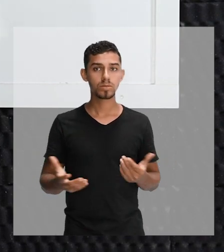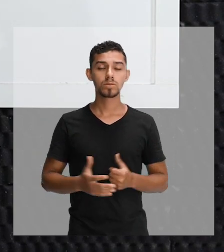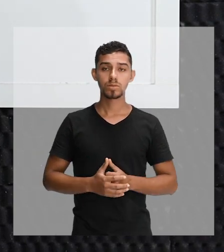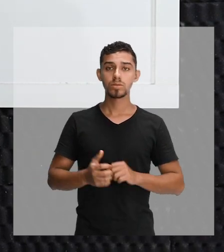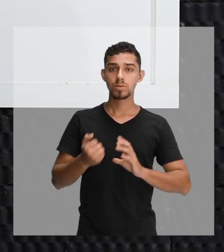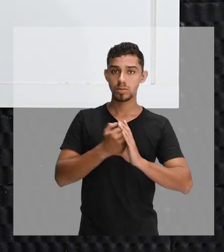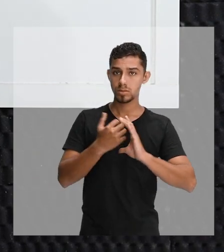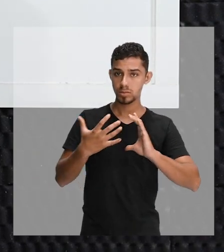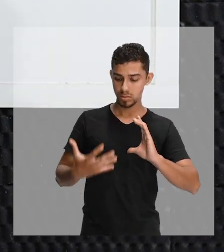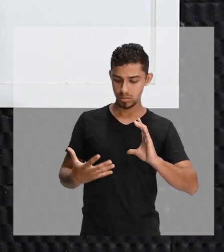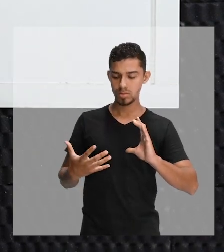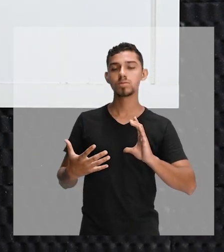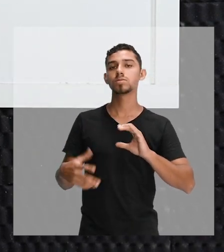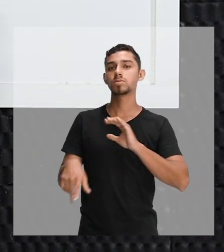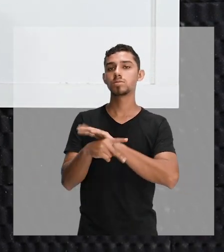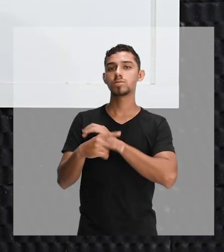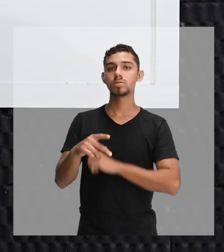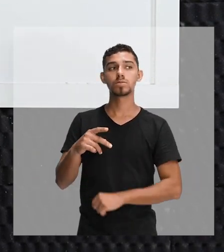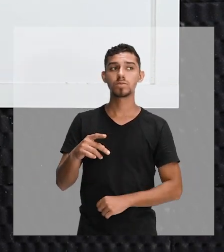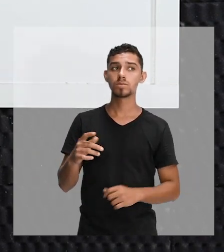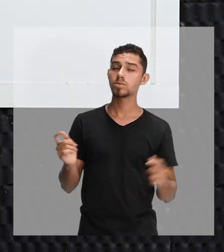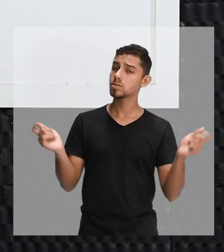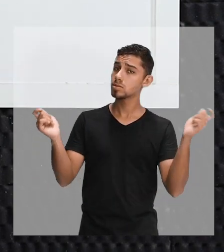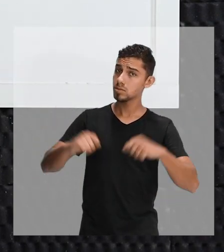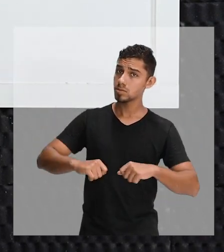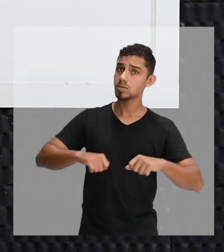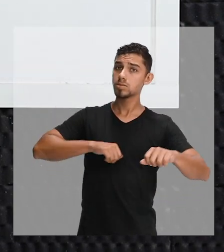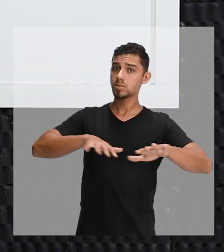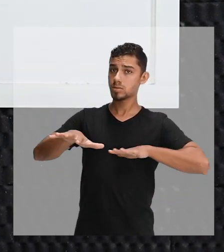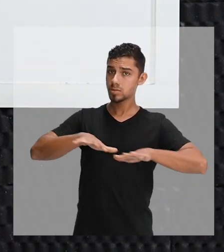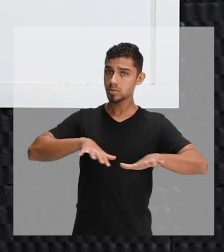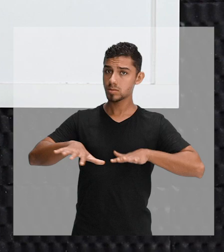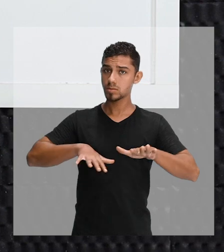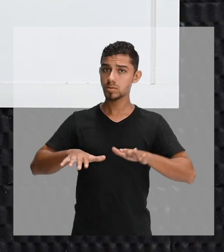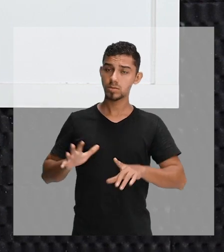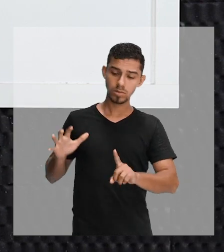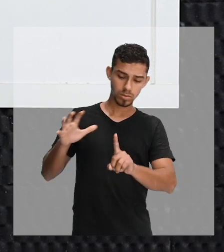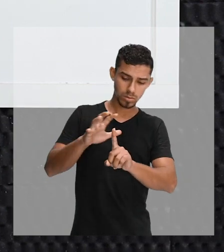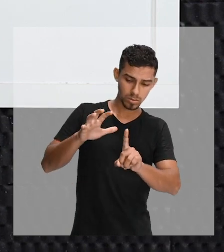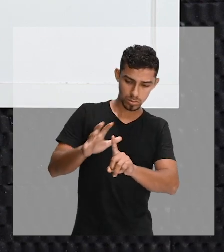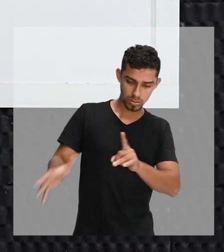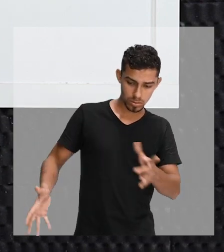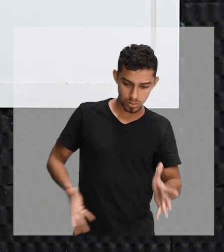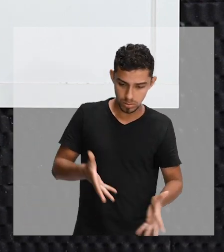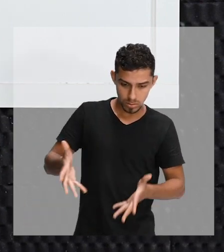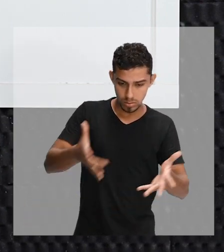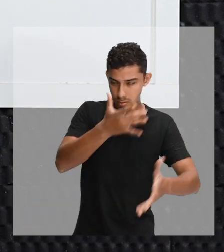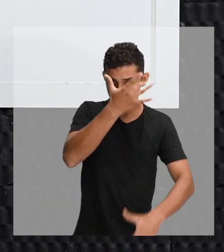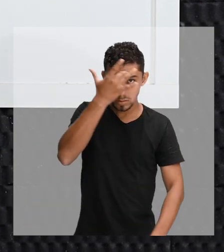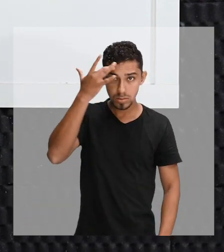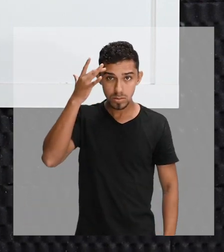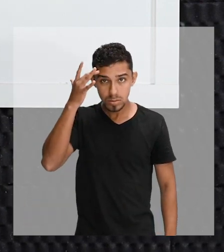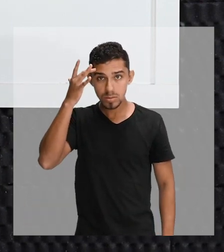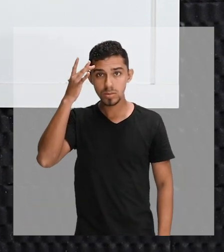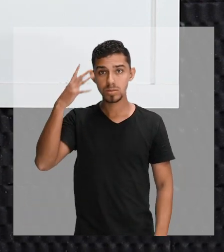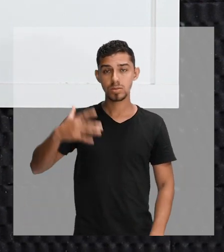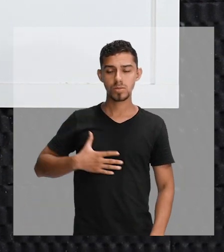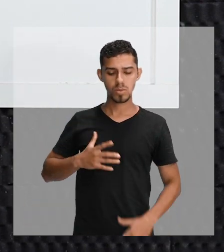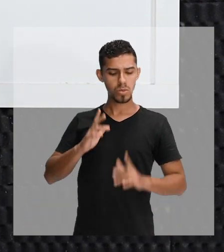estar caracterizado como a possibilidade de você movimentar os outros, de você influenciar as pessoas, de você